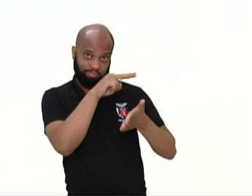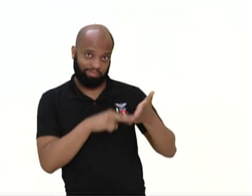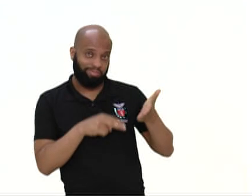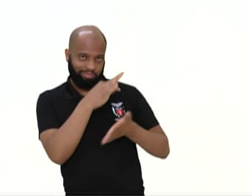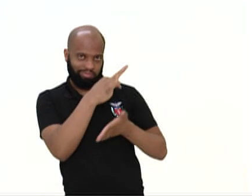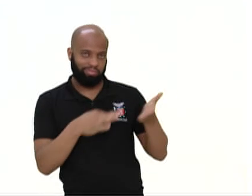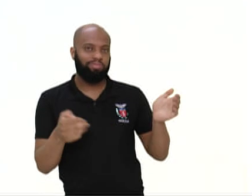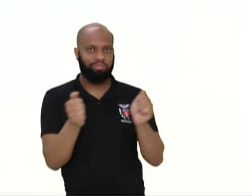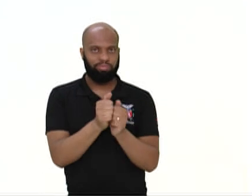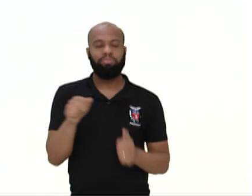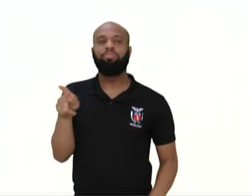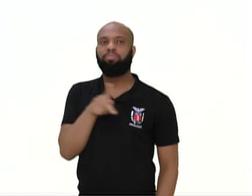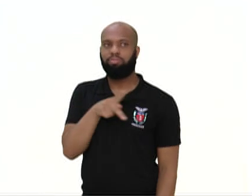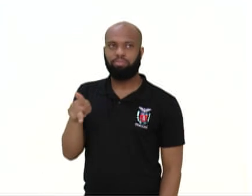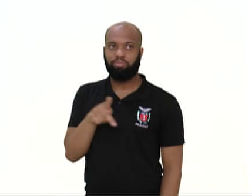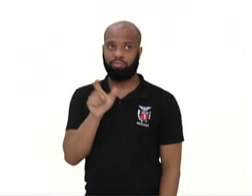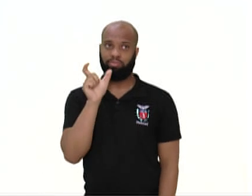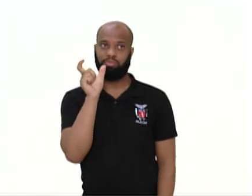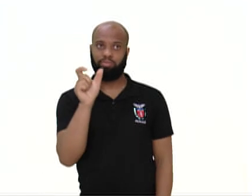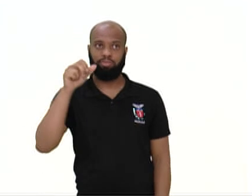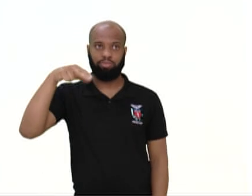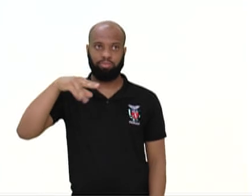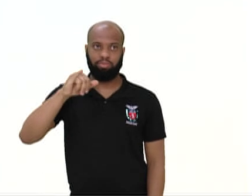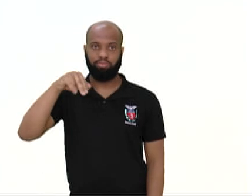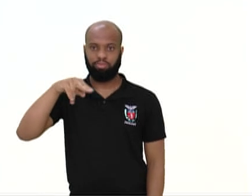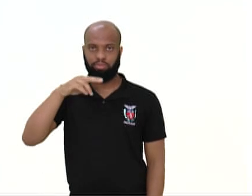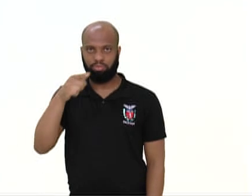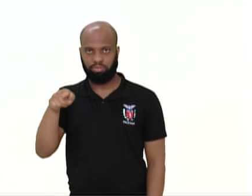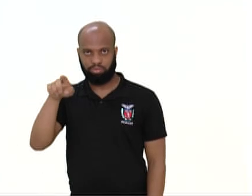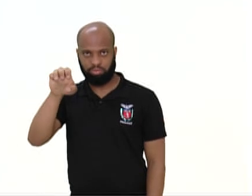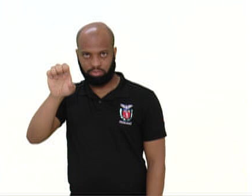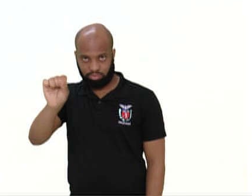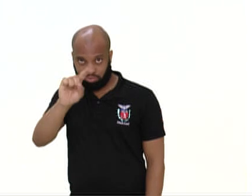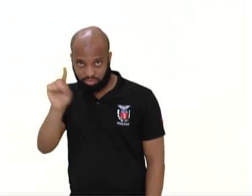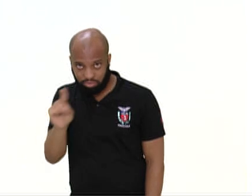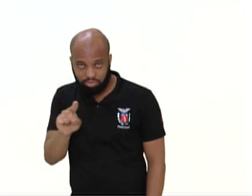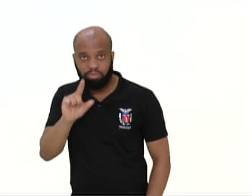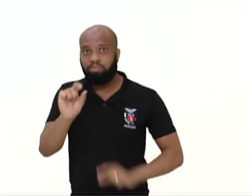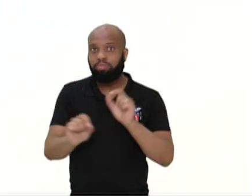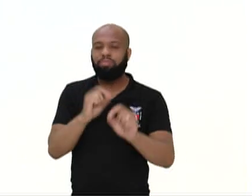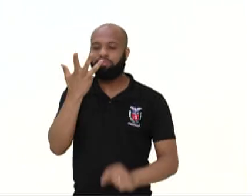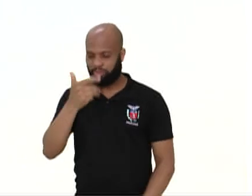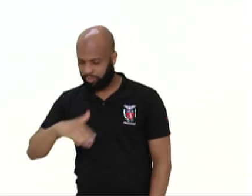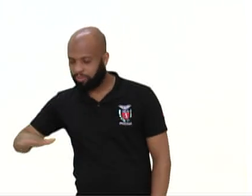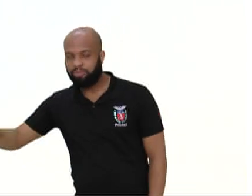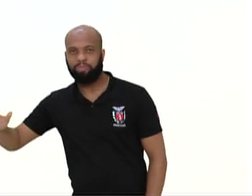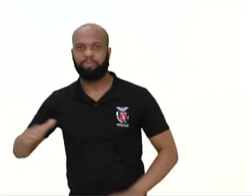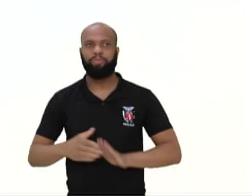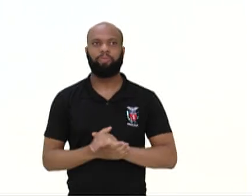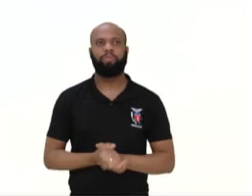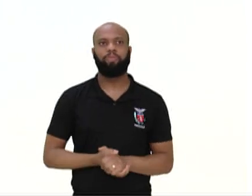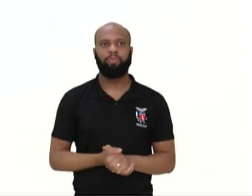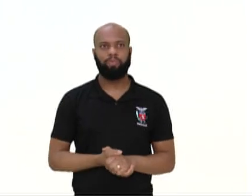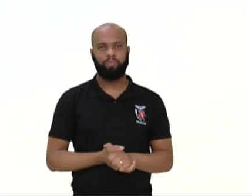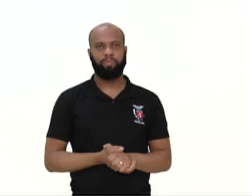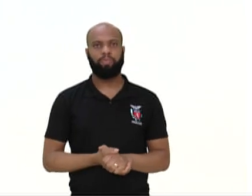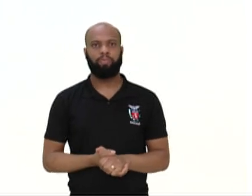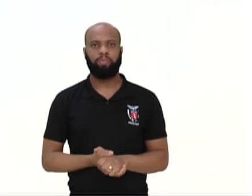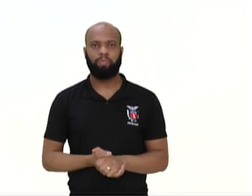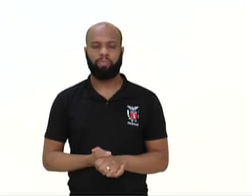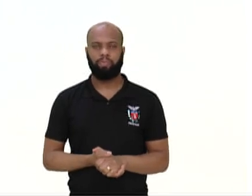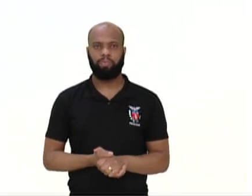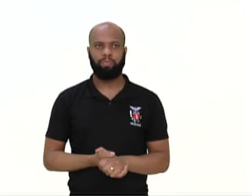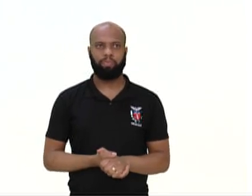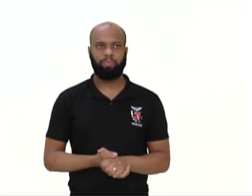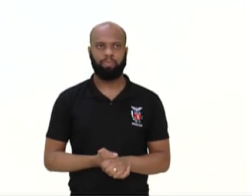a época da vida em que se aprendem muitas coisas. Convivir com os amigos,